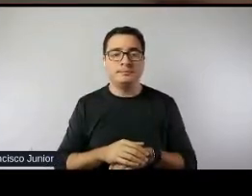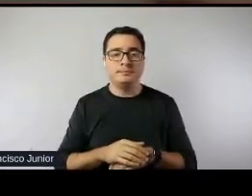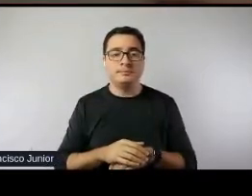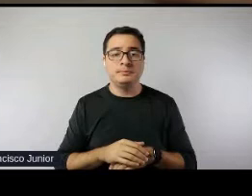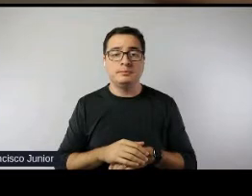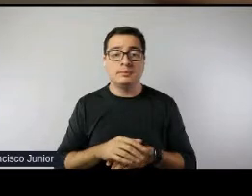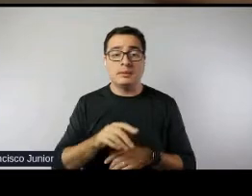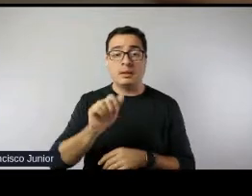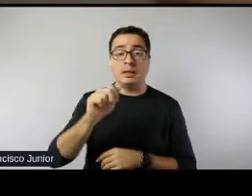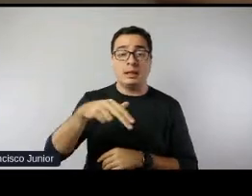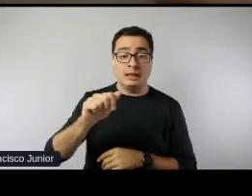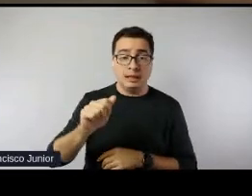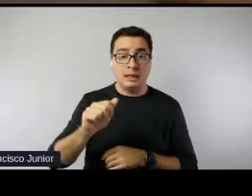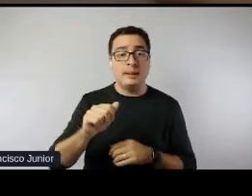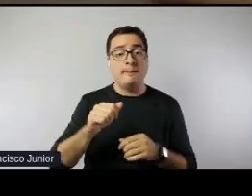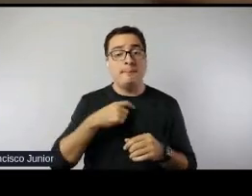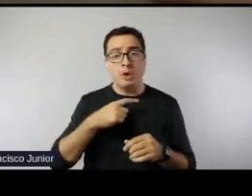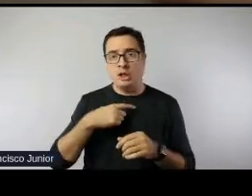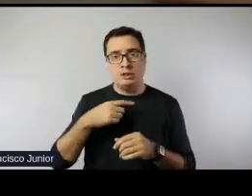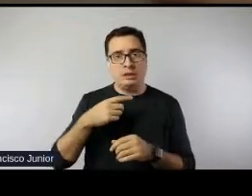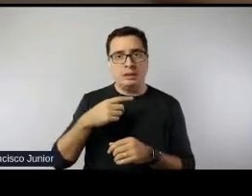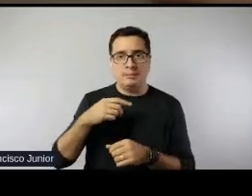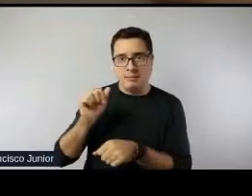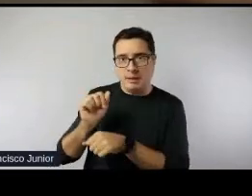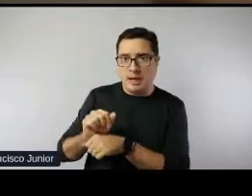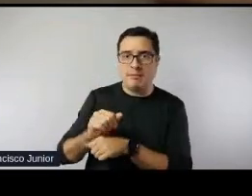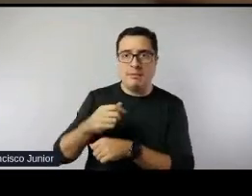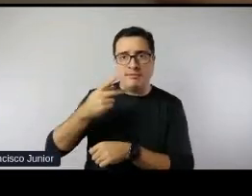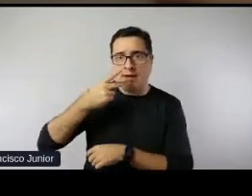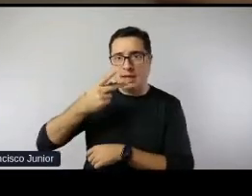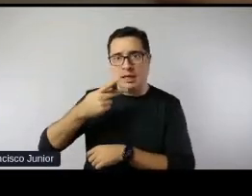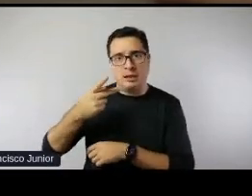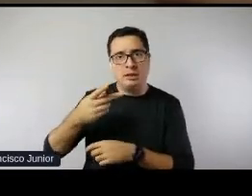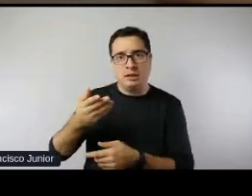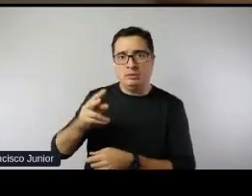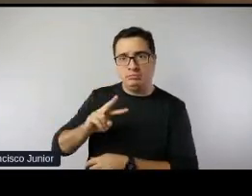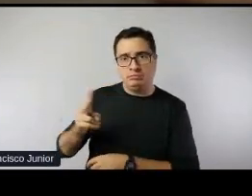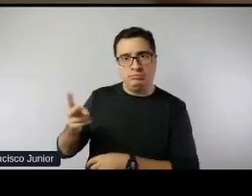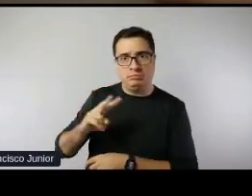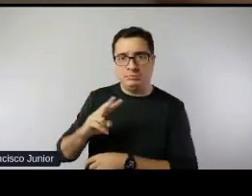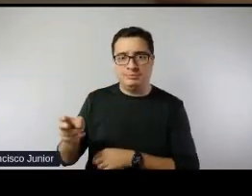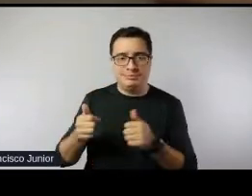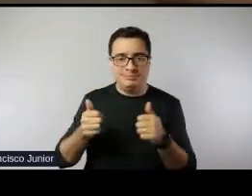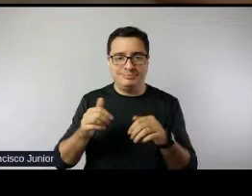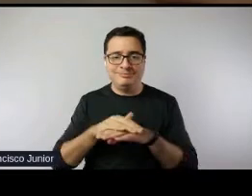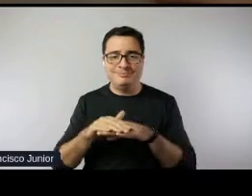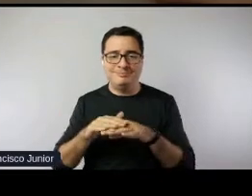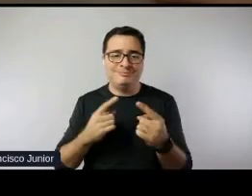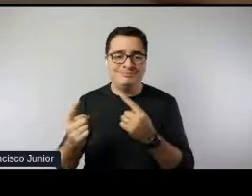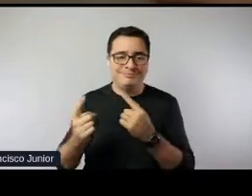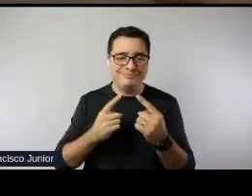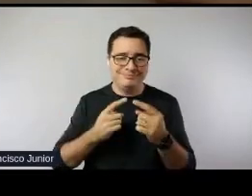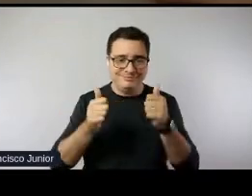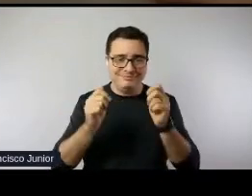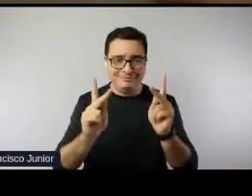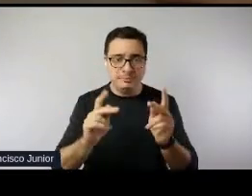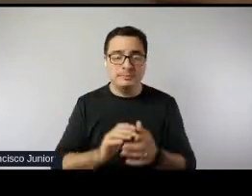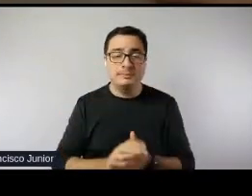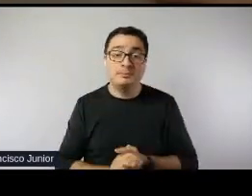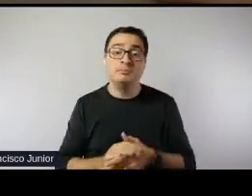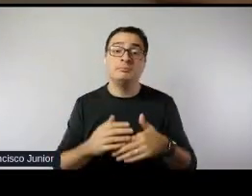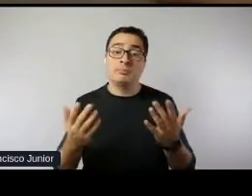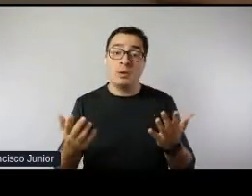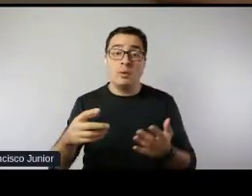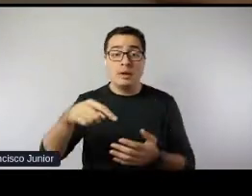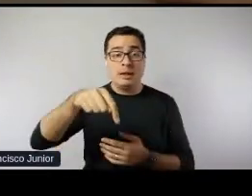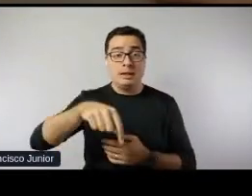Ana, pode me interromper a qualquer momento, tá bom? Manda ver. É uma troca. Vamos bater no papo aí. Então, acho que esse é o